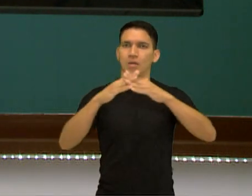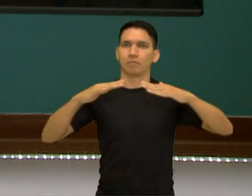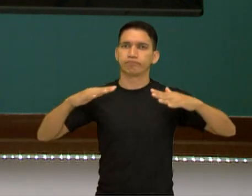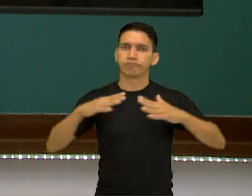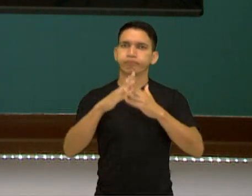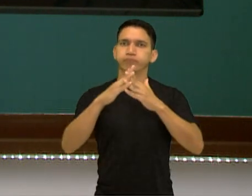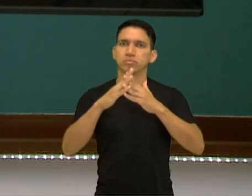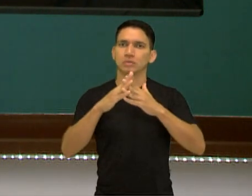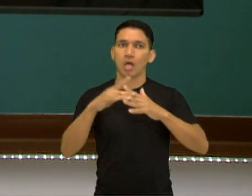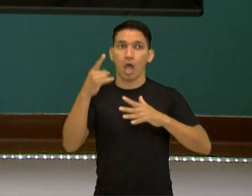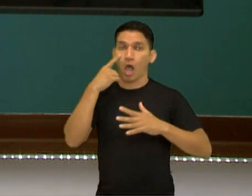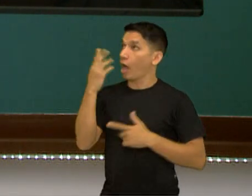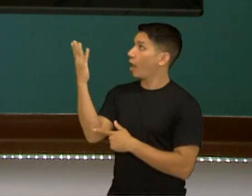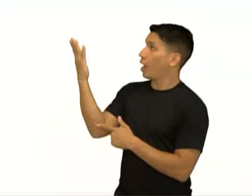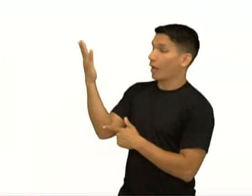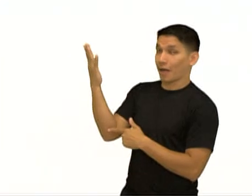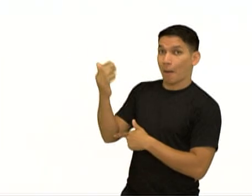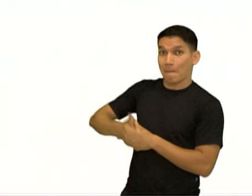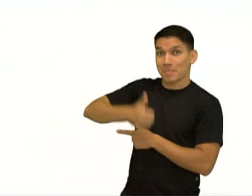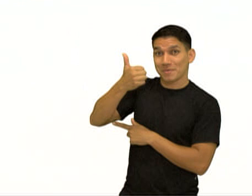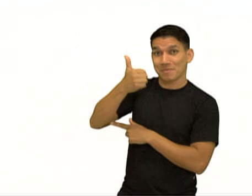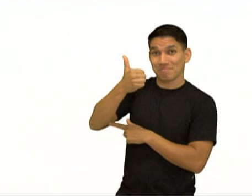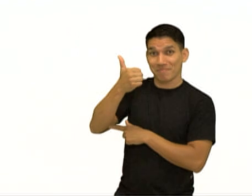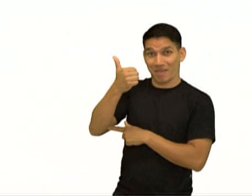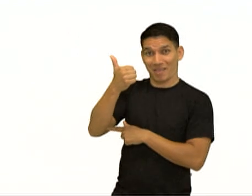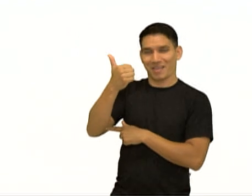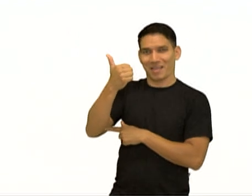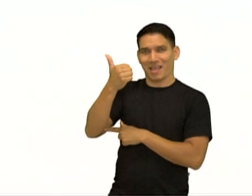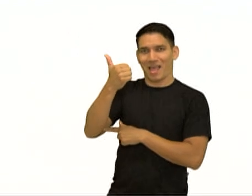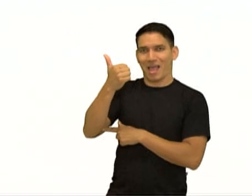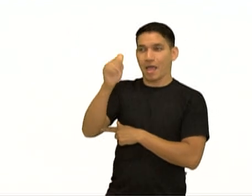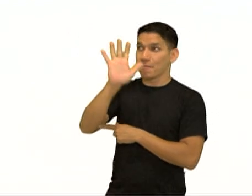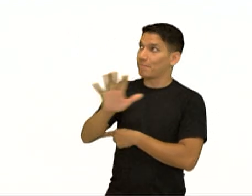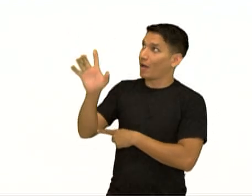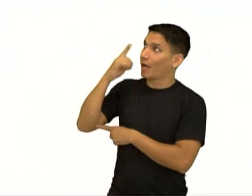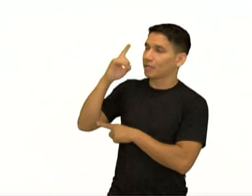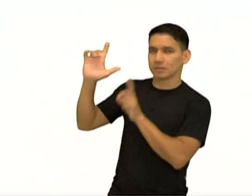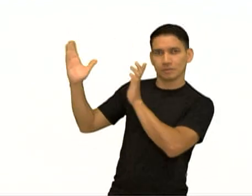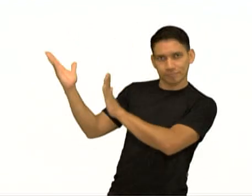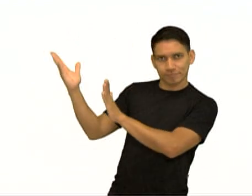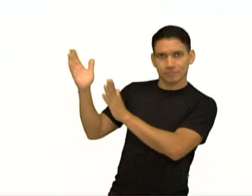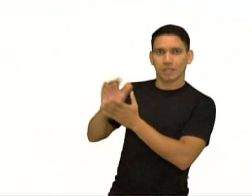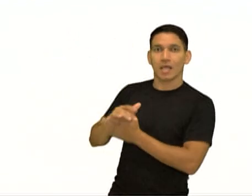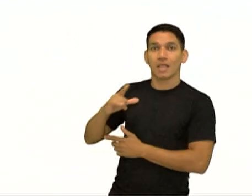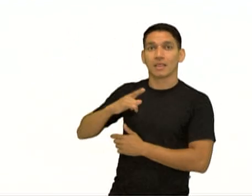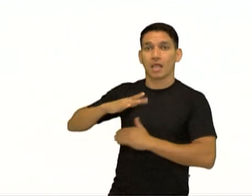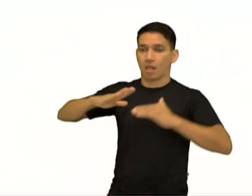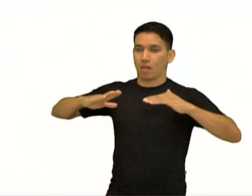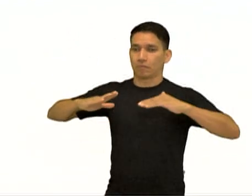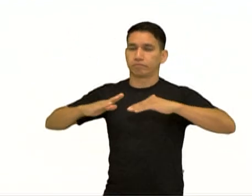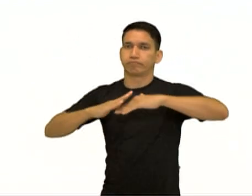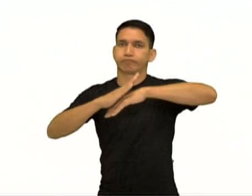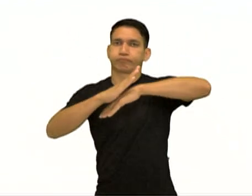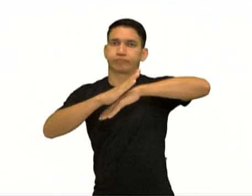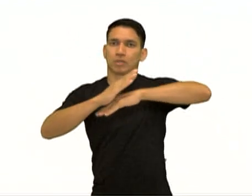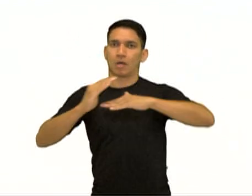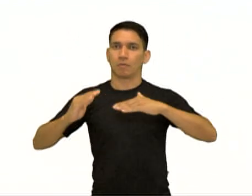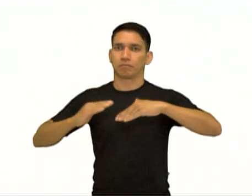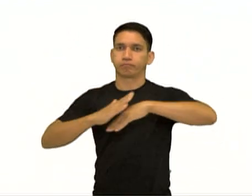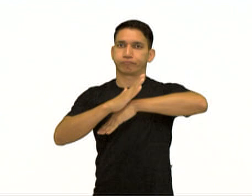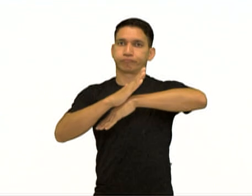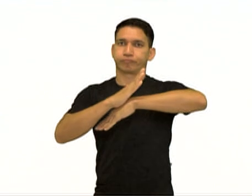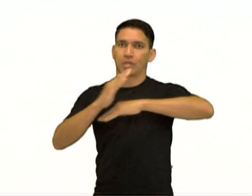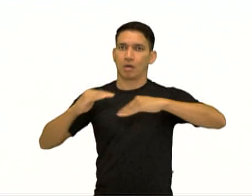tectônicas. Se você olhar nessa primeira imagem aqui dentro do primeiro quadrado, que você vê a identificação convergentes, perceba que as